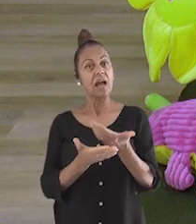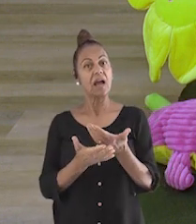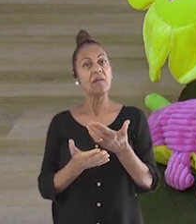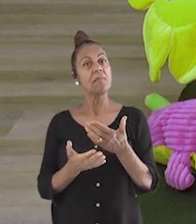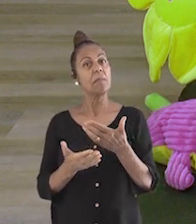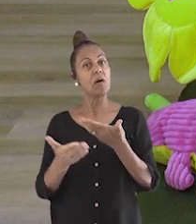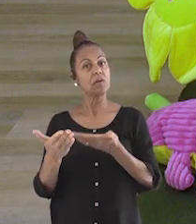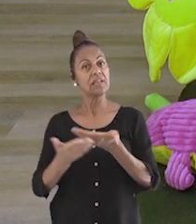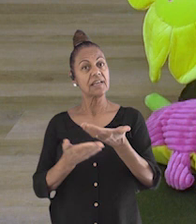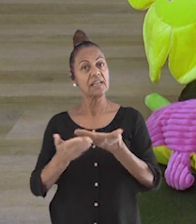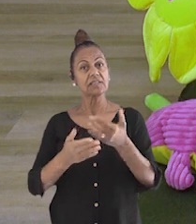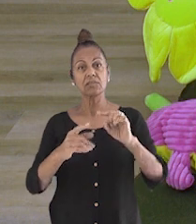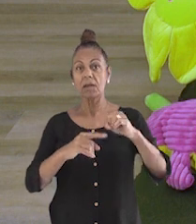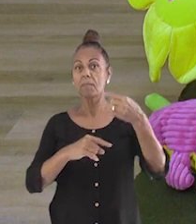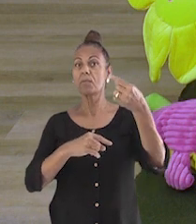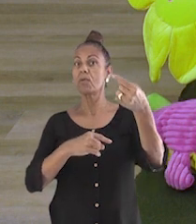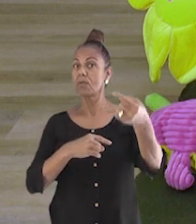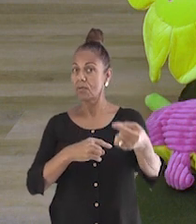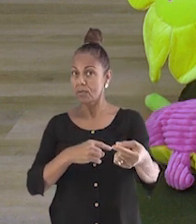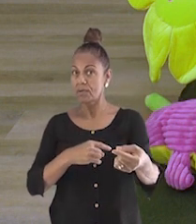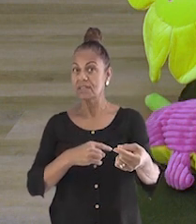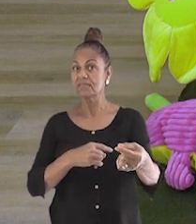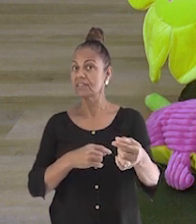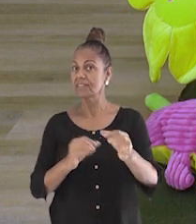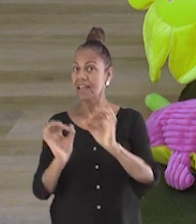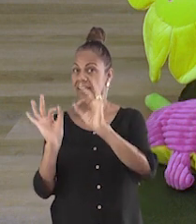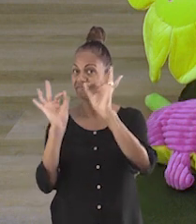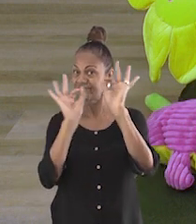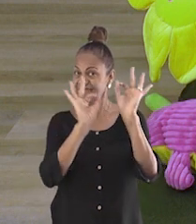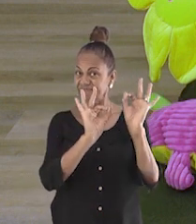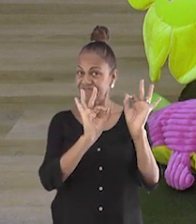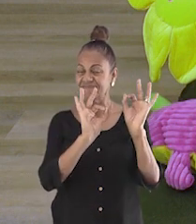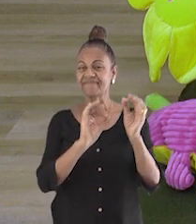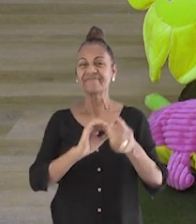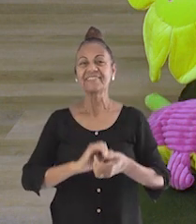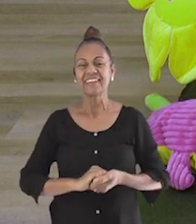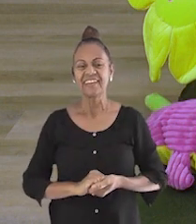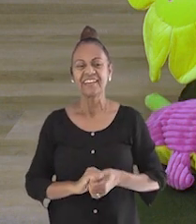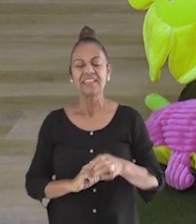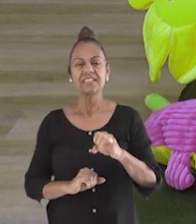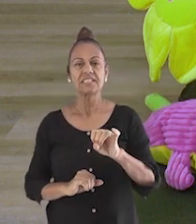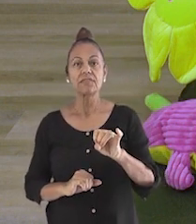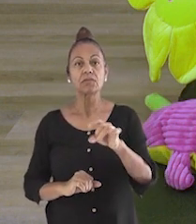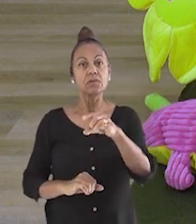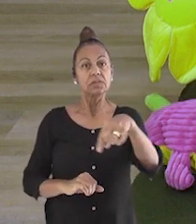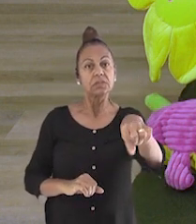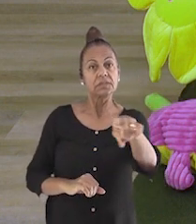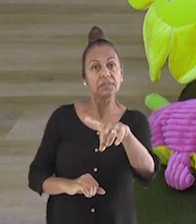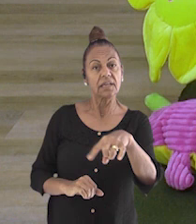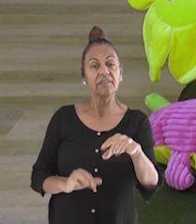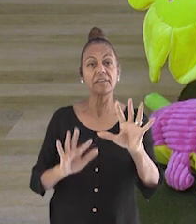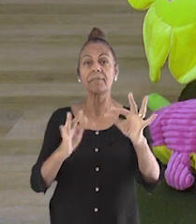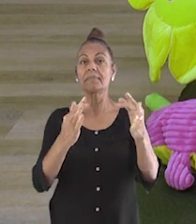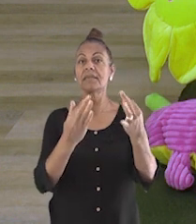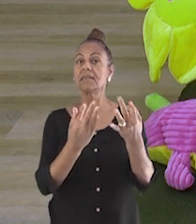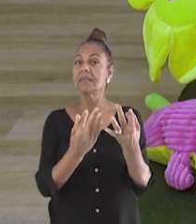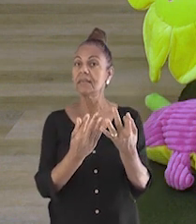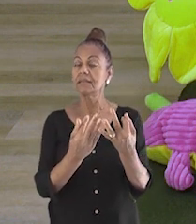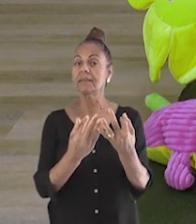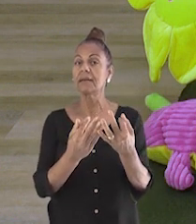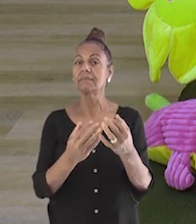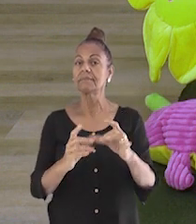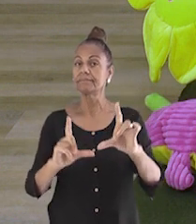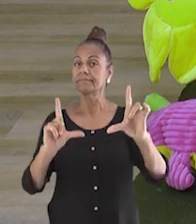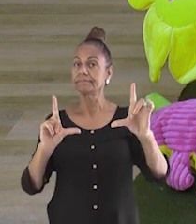gostou dessa interação, não percam as próximas que estão por vir. Se vocês,